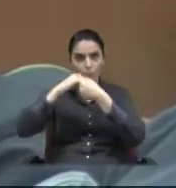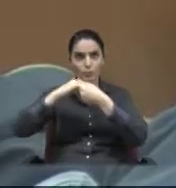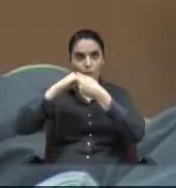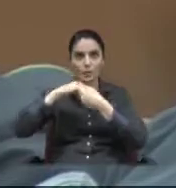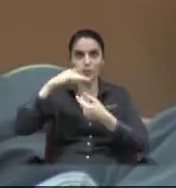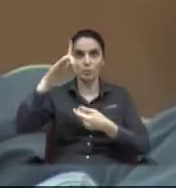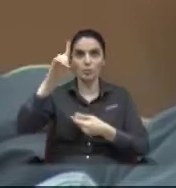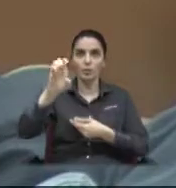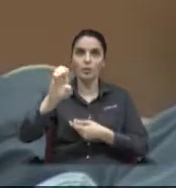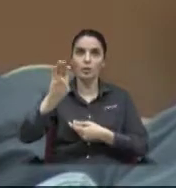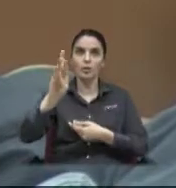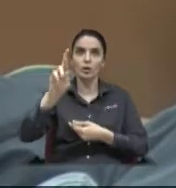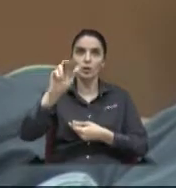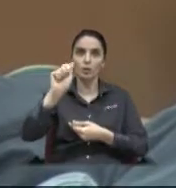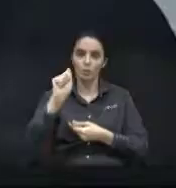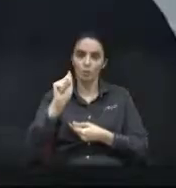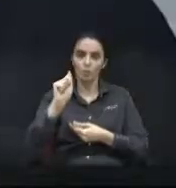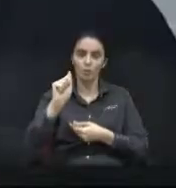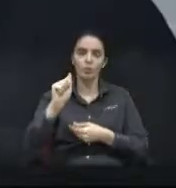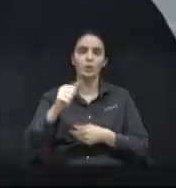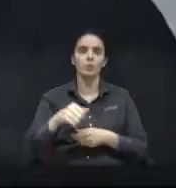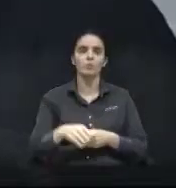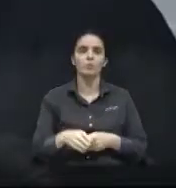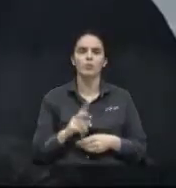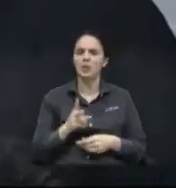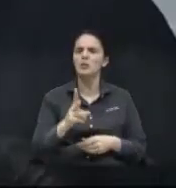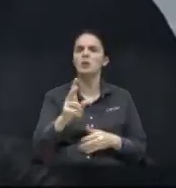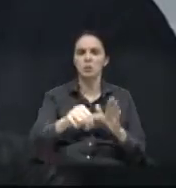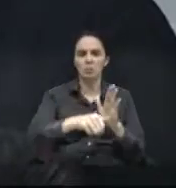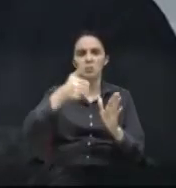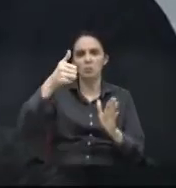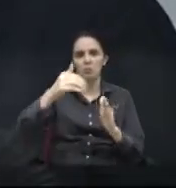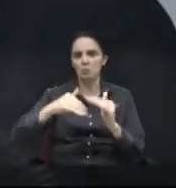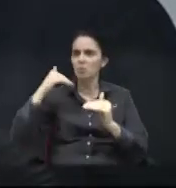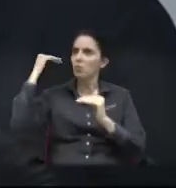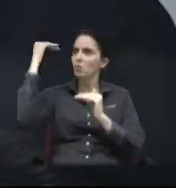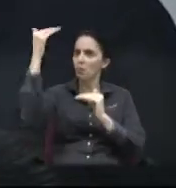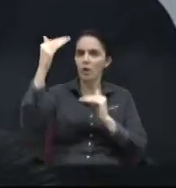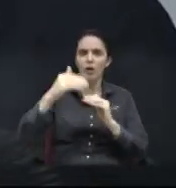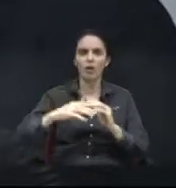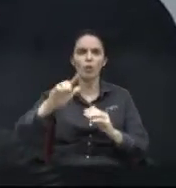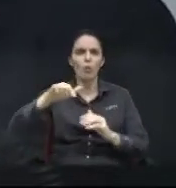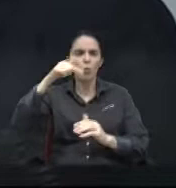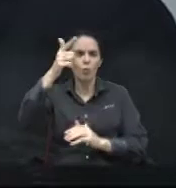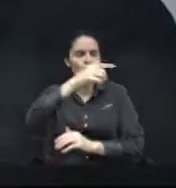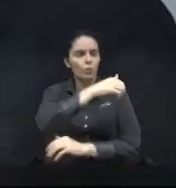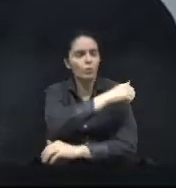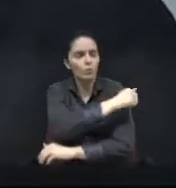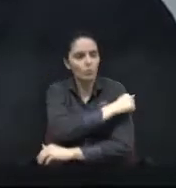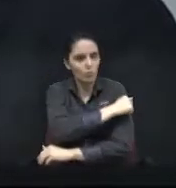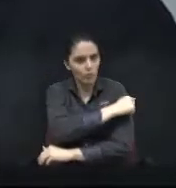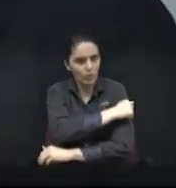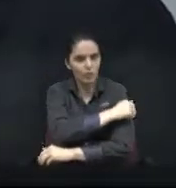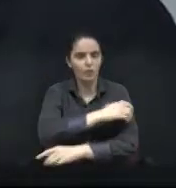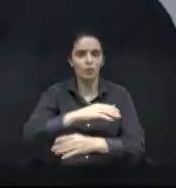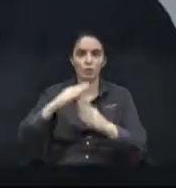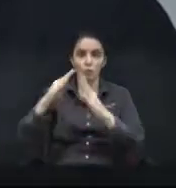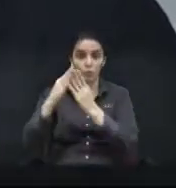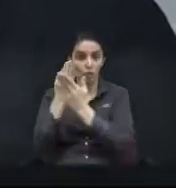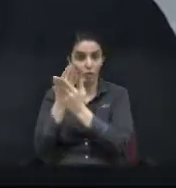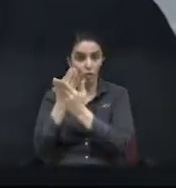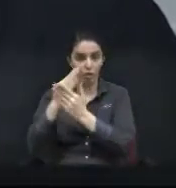lugar a outros outros alunos soldados que seja o